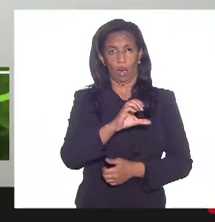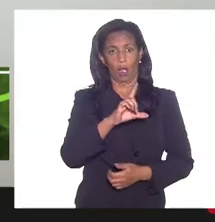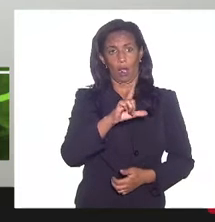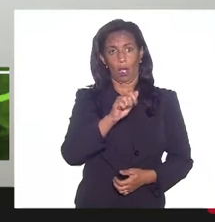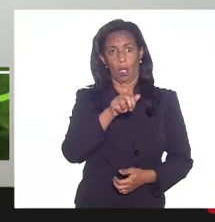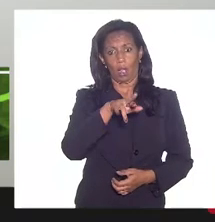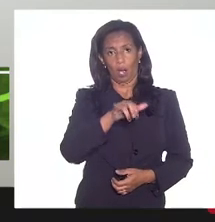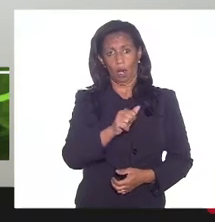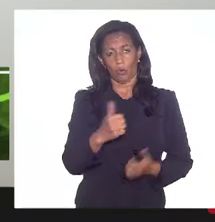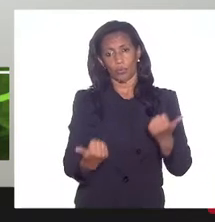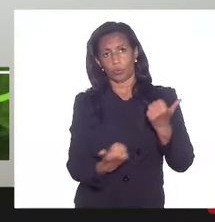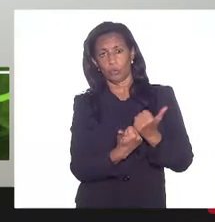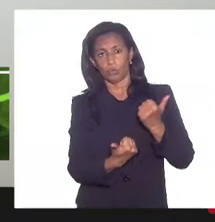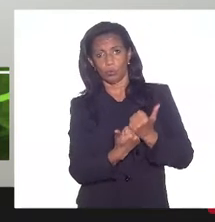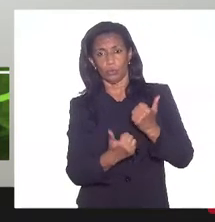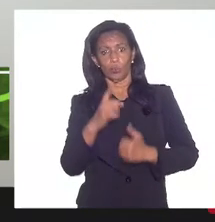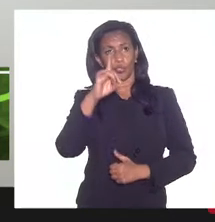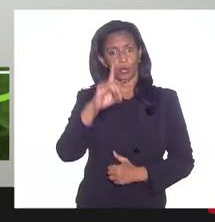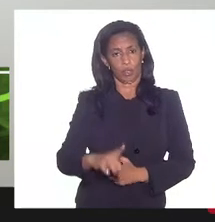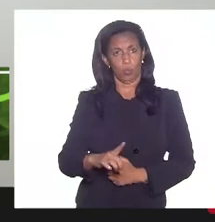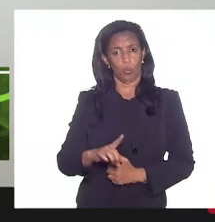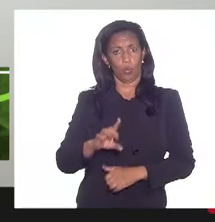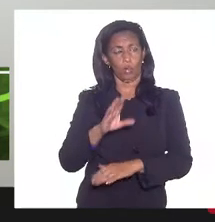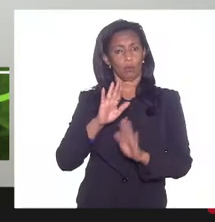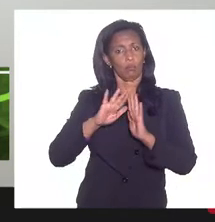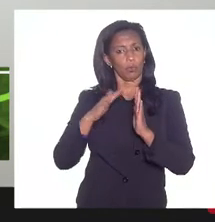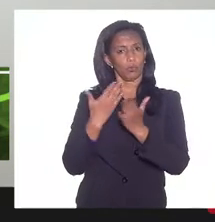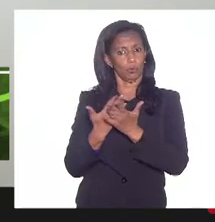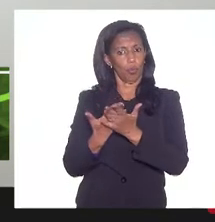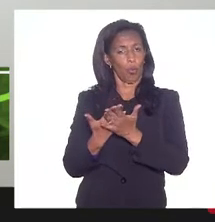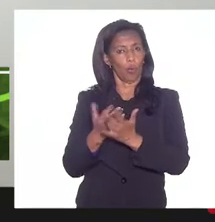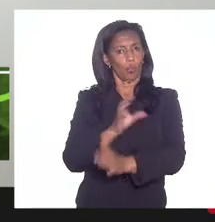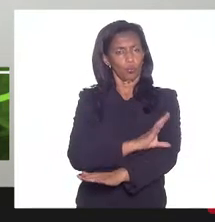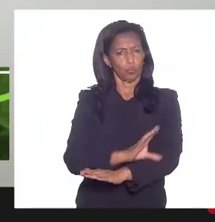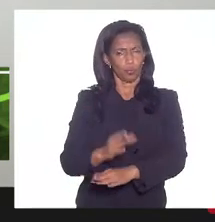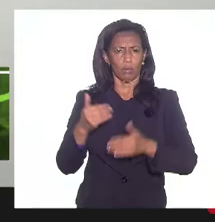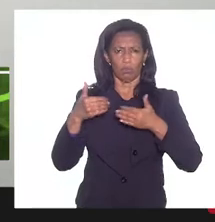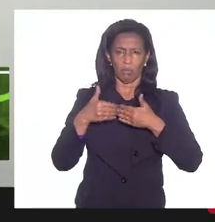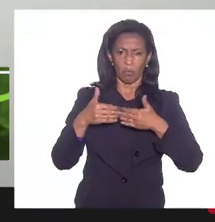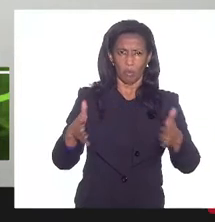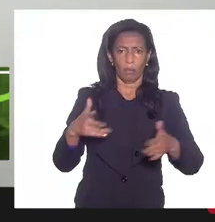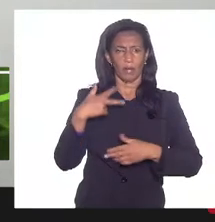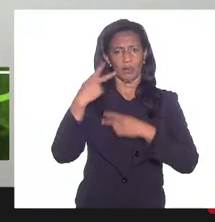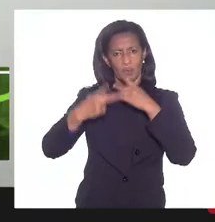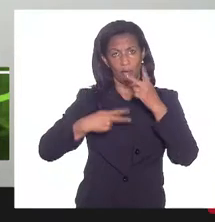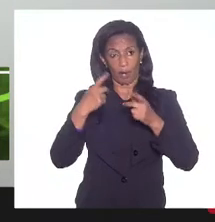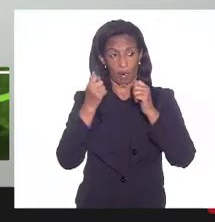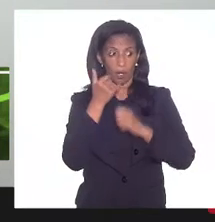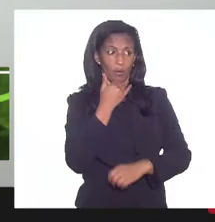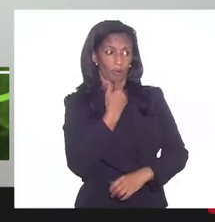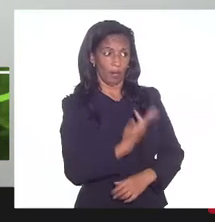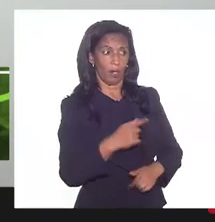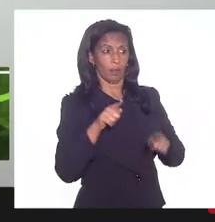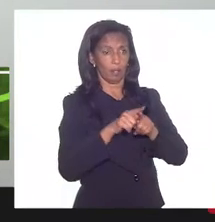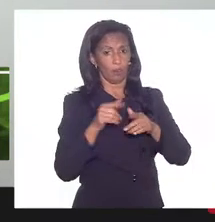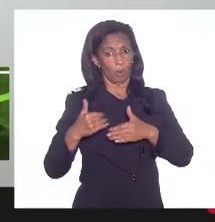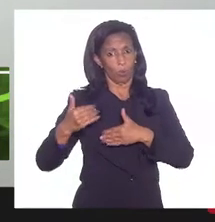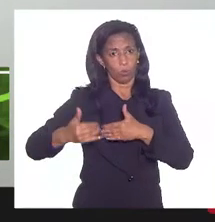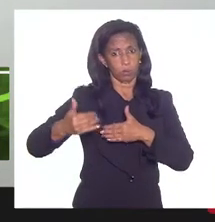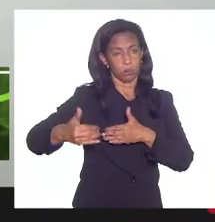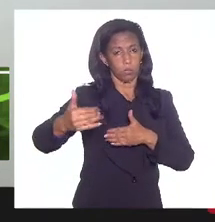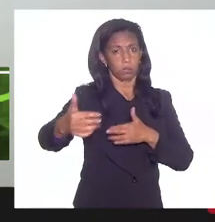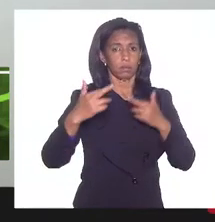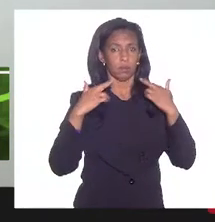Viana, sua subsecretária e diretora da Escola de Cultura, para que faça uma manifestação inicial. Eu quero alertar que mais adiante, ao longo da